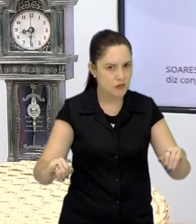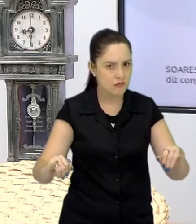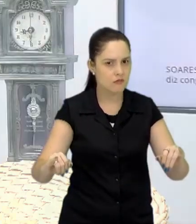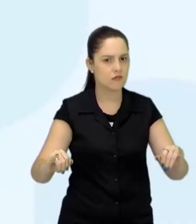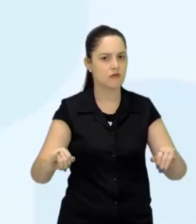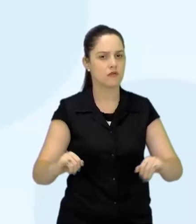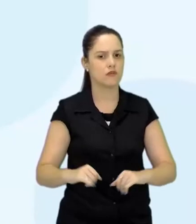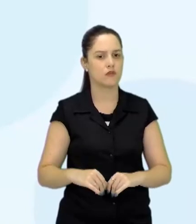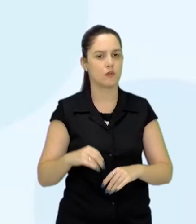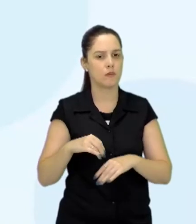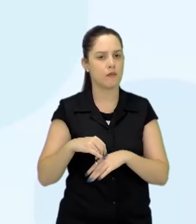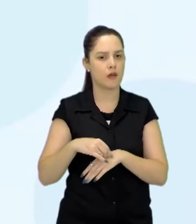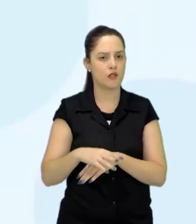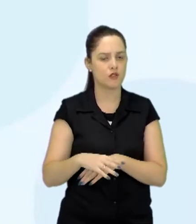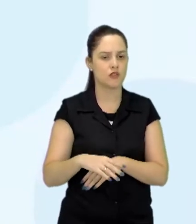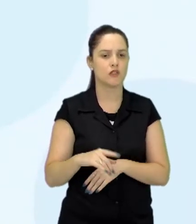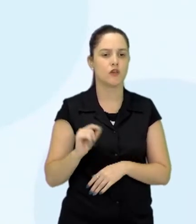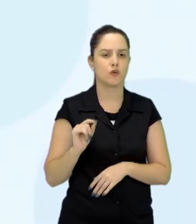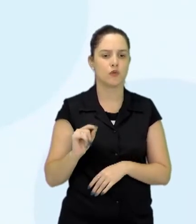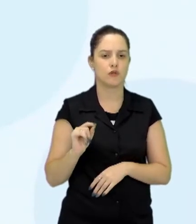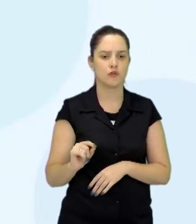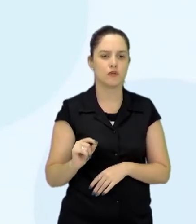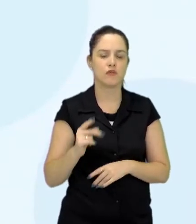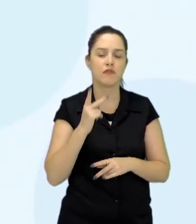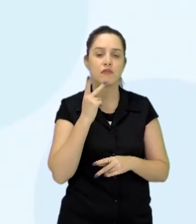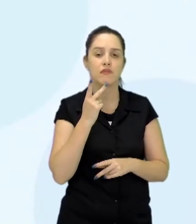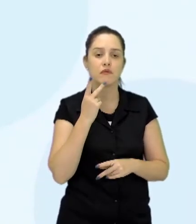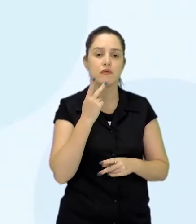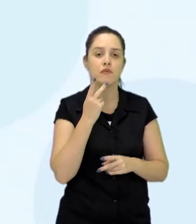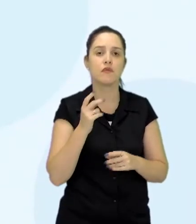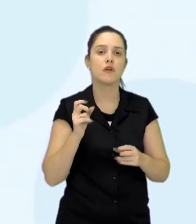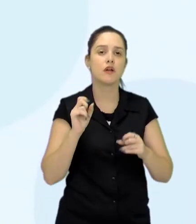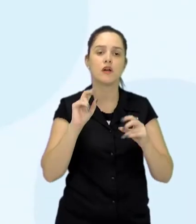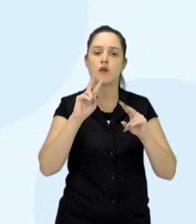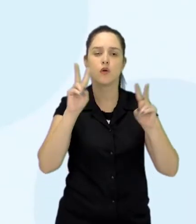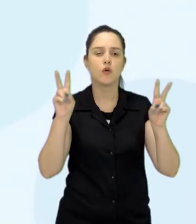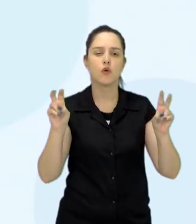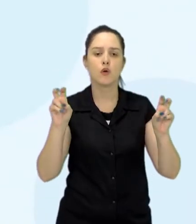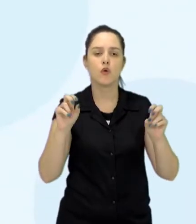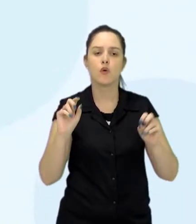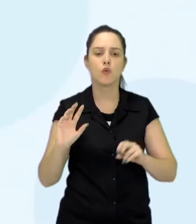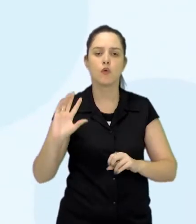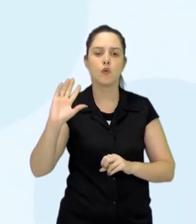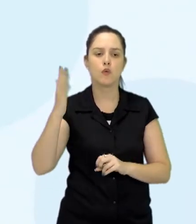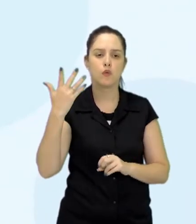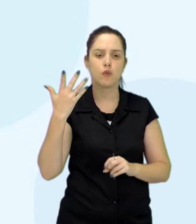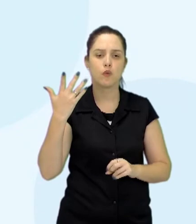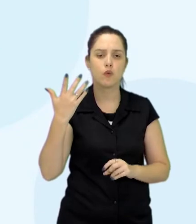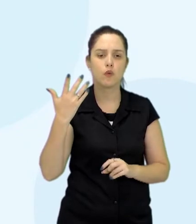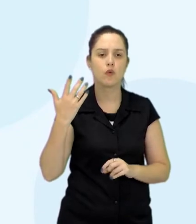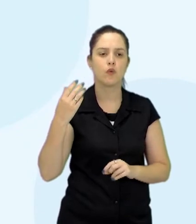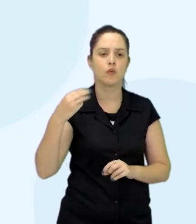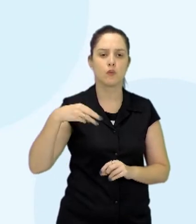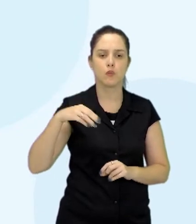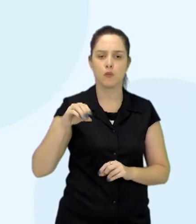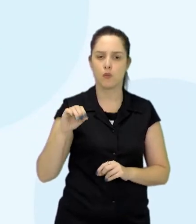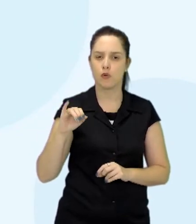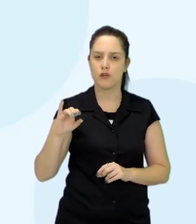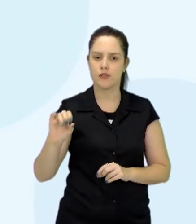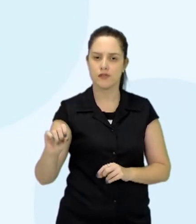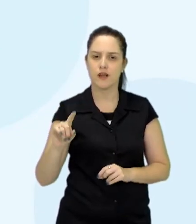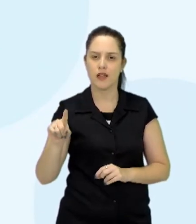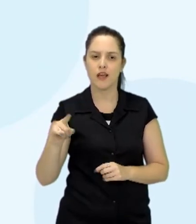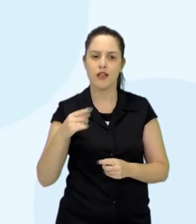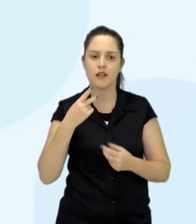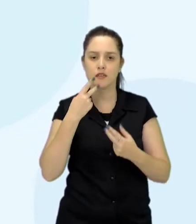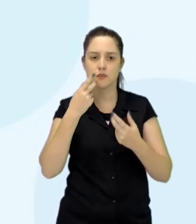uma olhadinha aqui da Brasil de Fato, que está falando sobre xenofobia também. Quem agrediu Moisés foi movido pelo racismo, diz congolês que